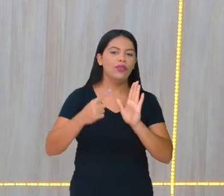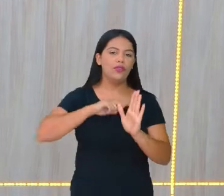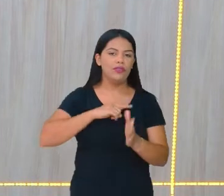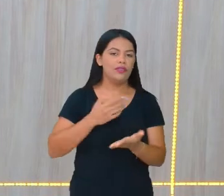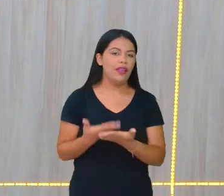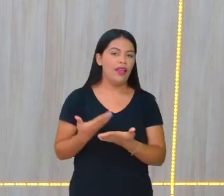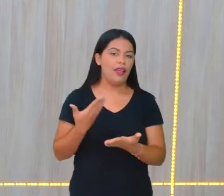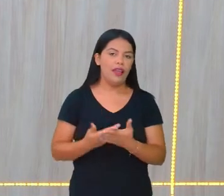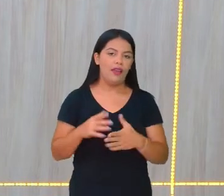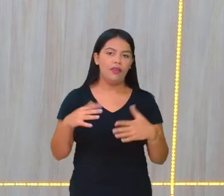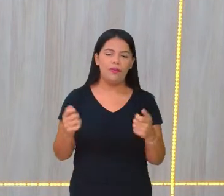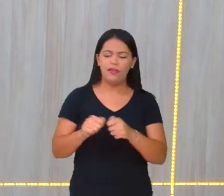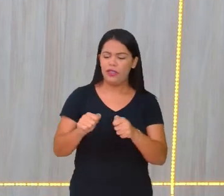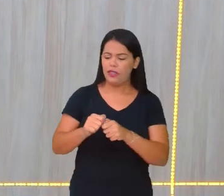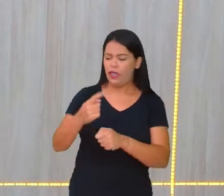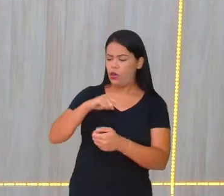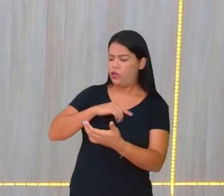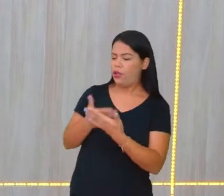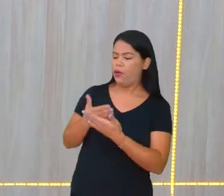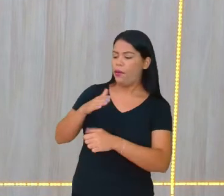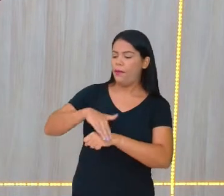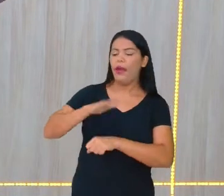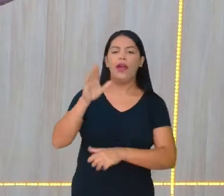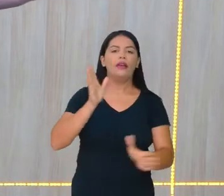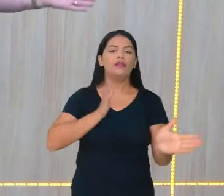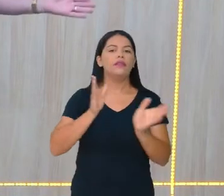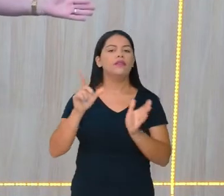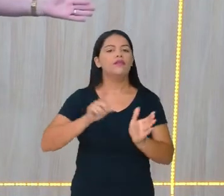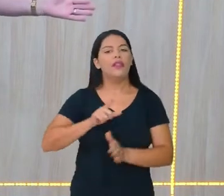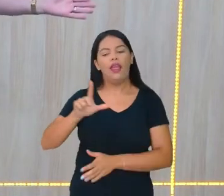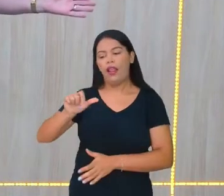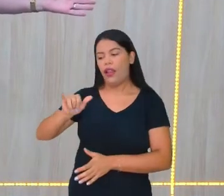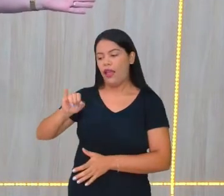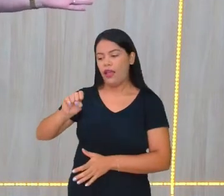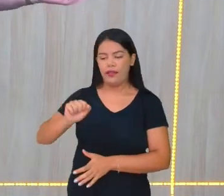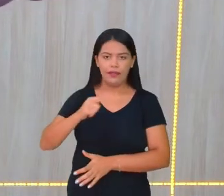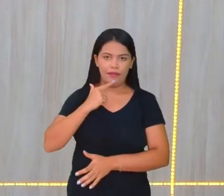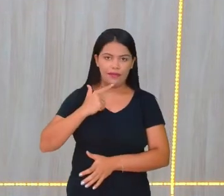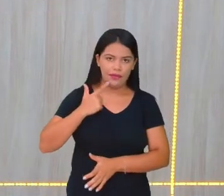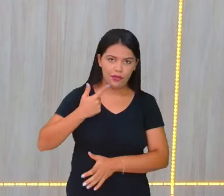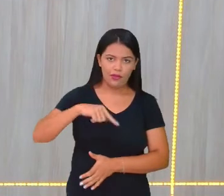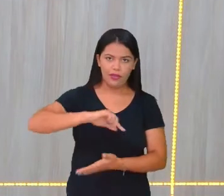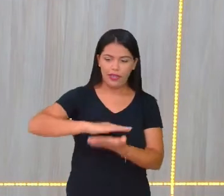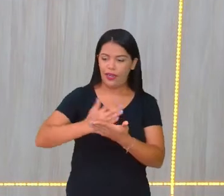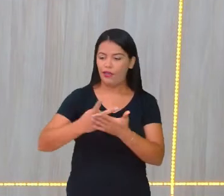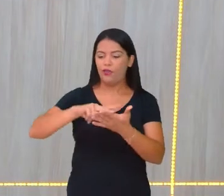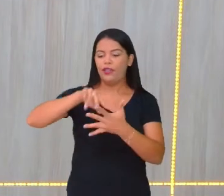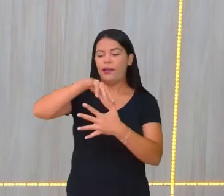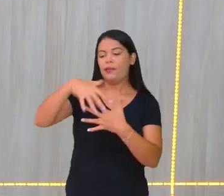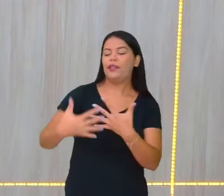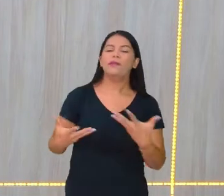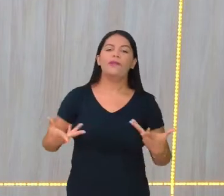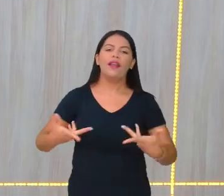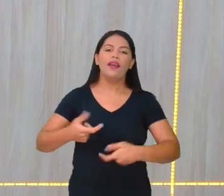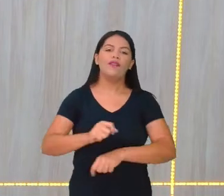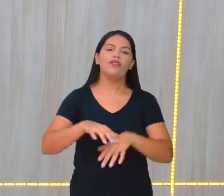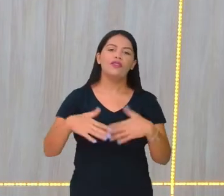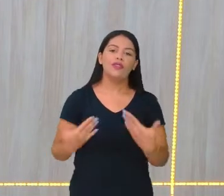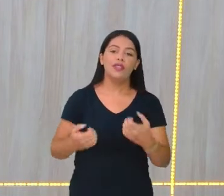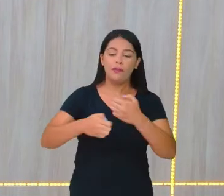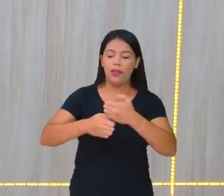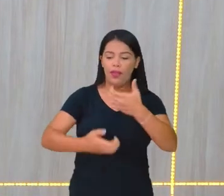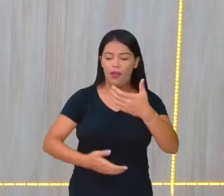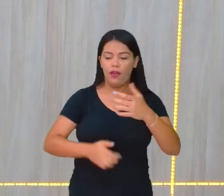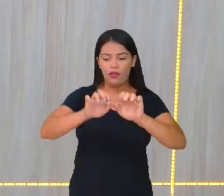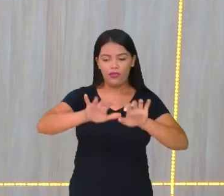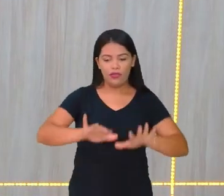para tornar essa aula ainda mais acessível, eu tenho aqui Laisa, a nossa intérprete maravilhosa. E no chat, que